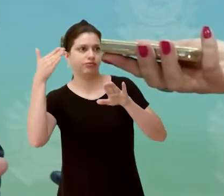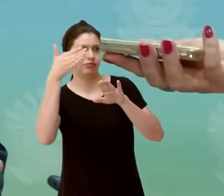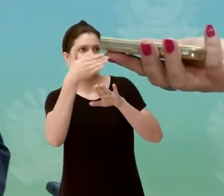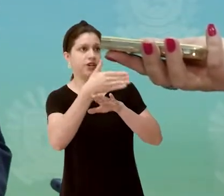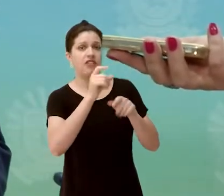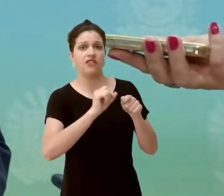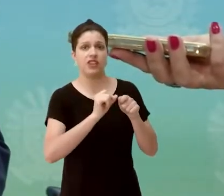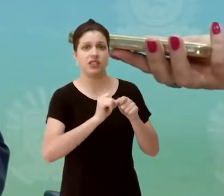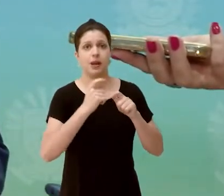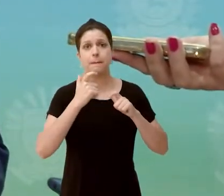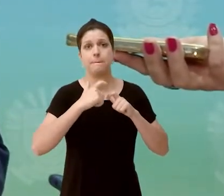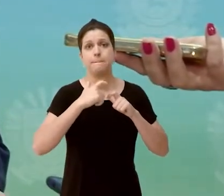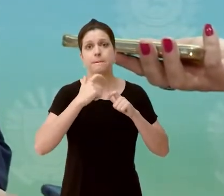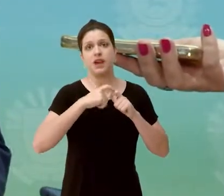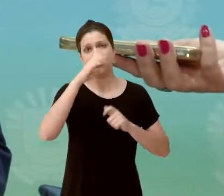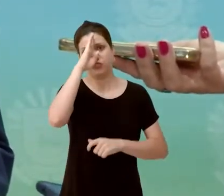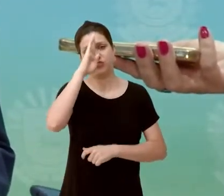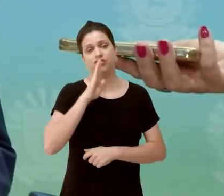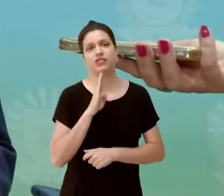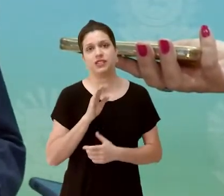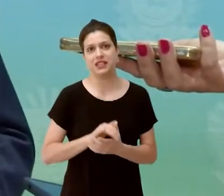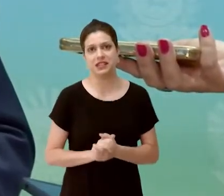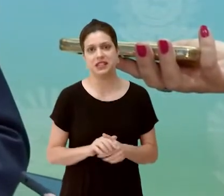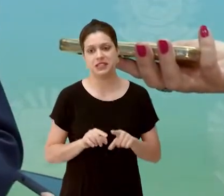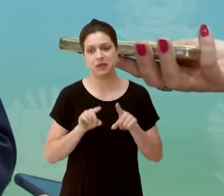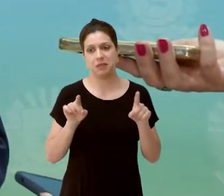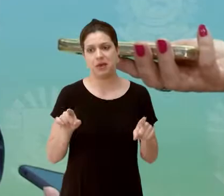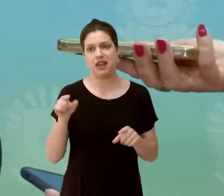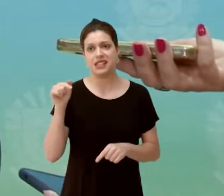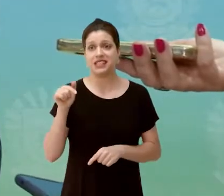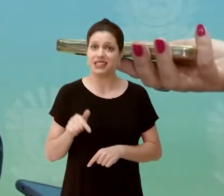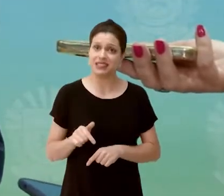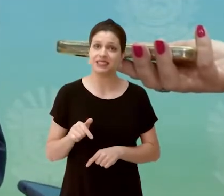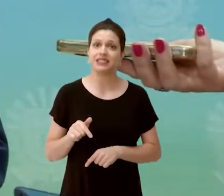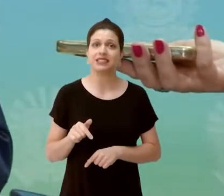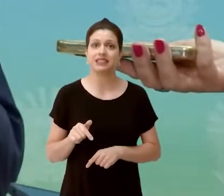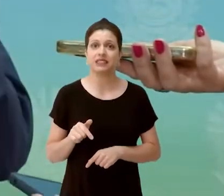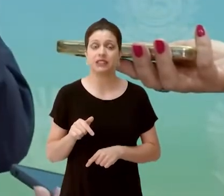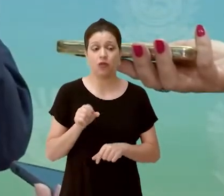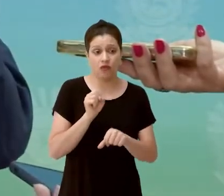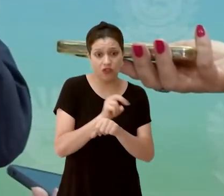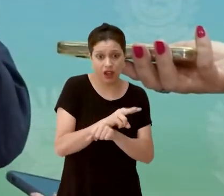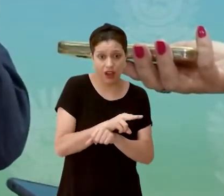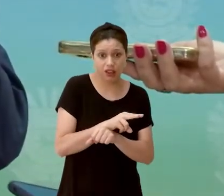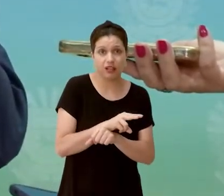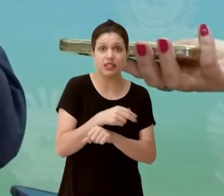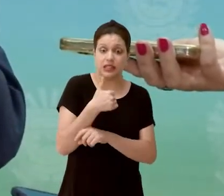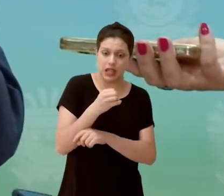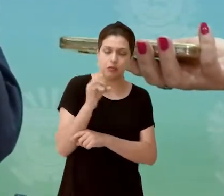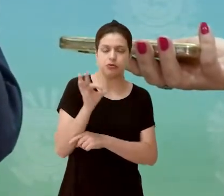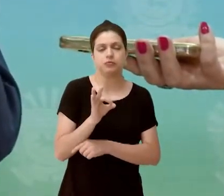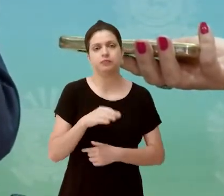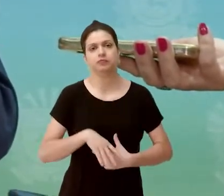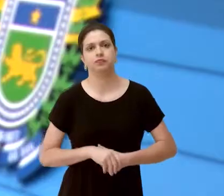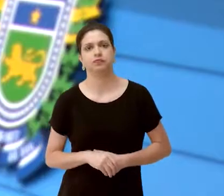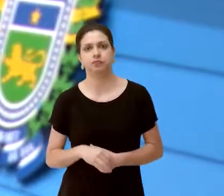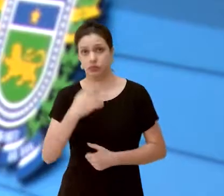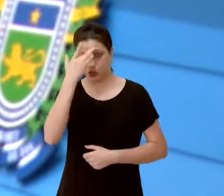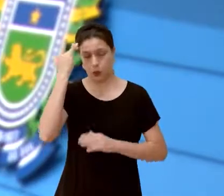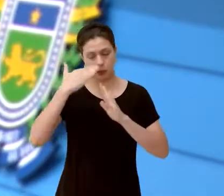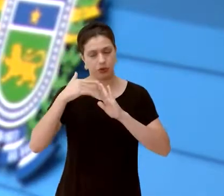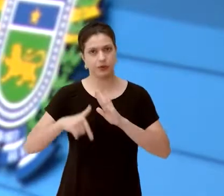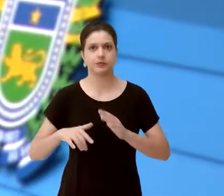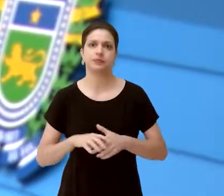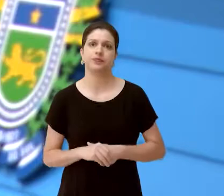do Brasil inteiro para fazer medicina de graça, bancado aqui pelo estado de Mato Grosso do Sul. Então reservamos 10% das vagas. Entre